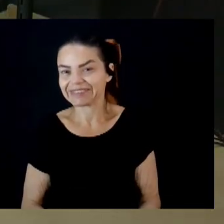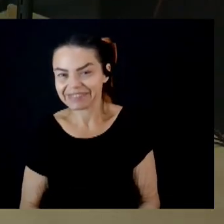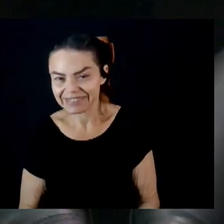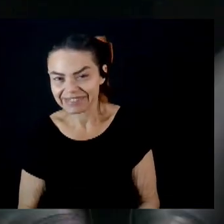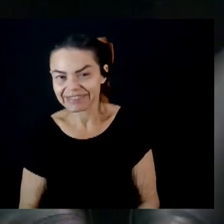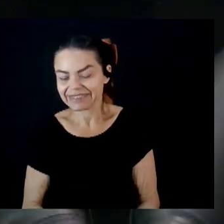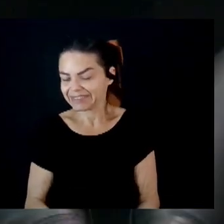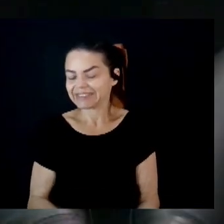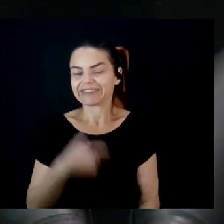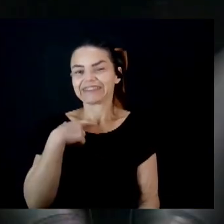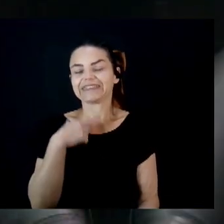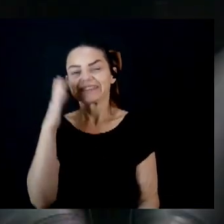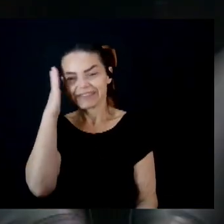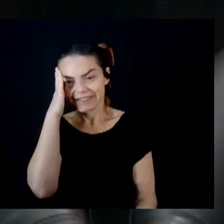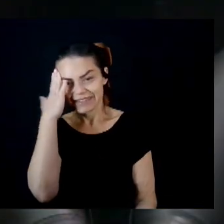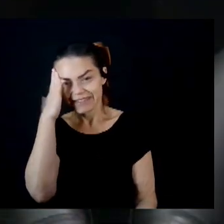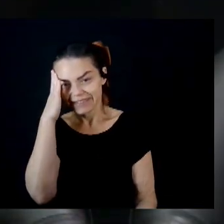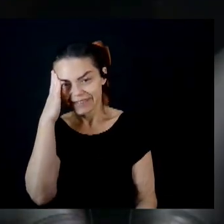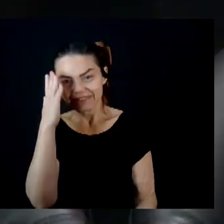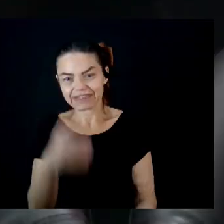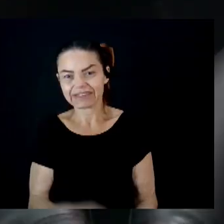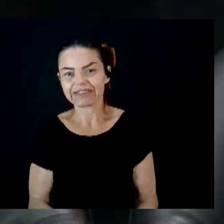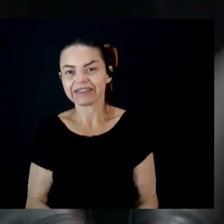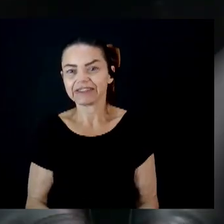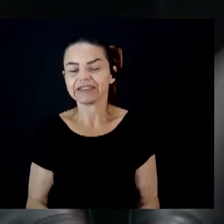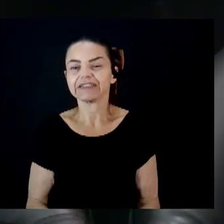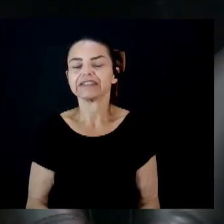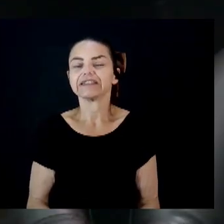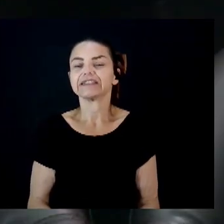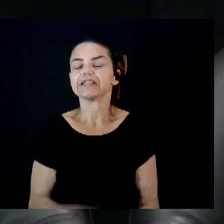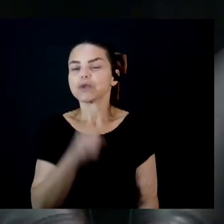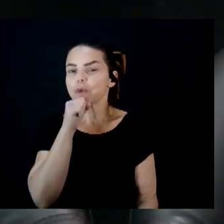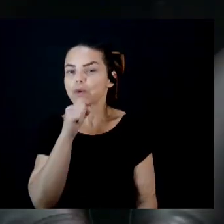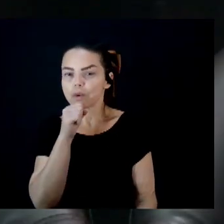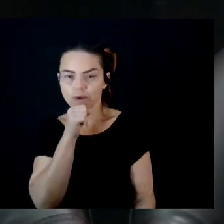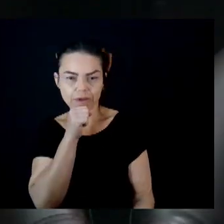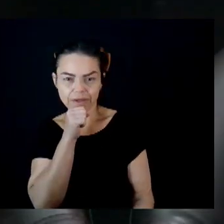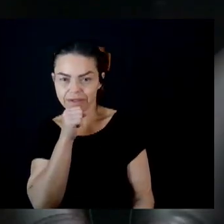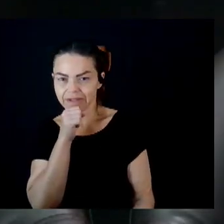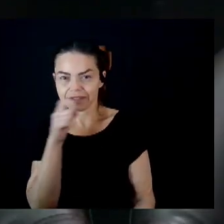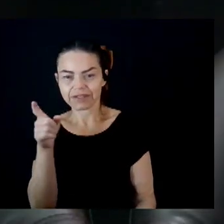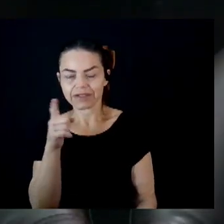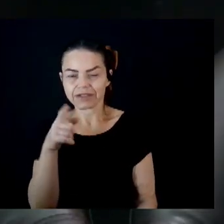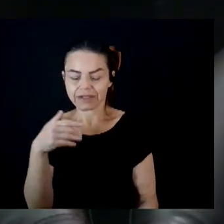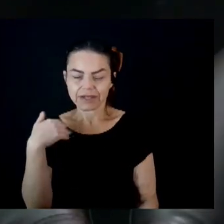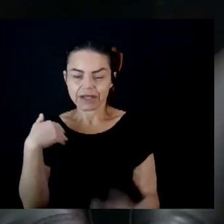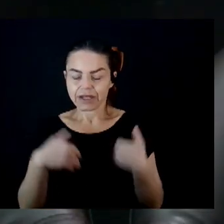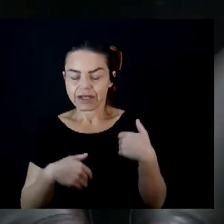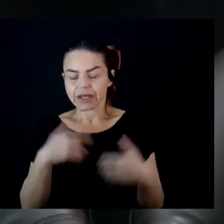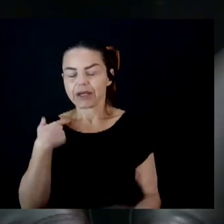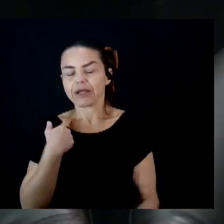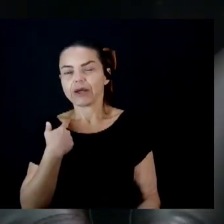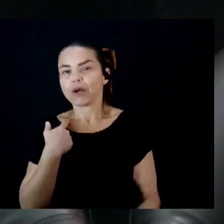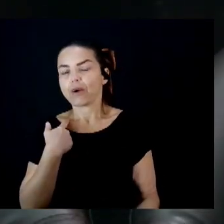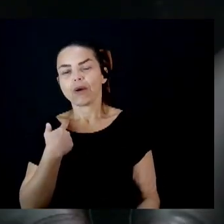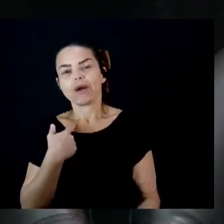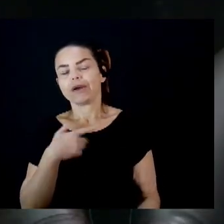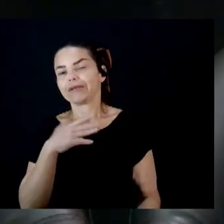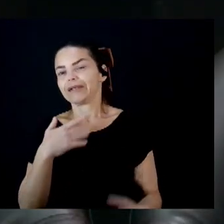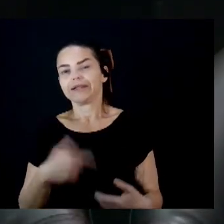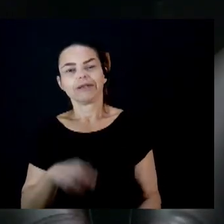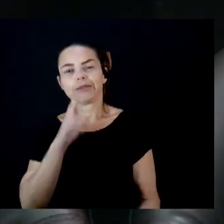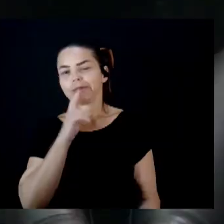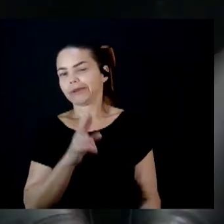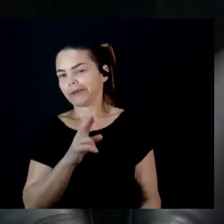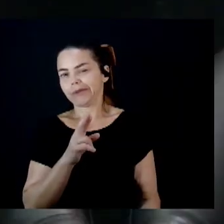Entende? Então, assim, o envelhecer não é só o estético. Você vê que seu corpo não responde mais. Isso